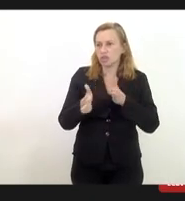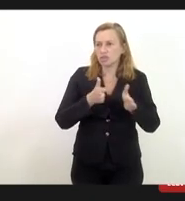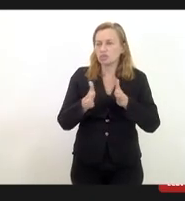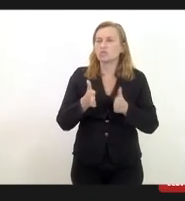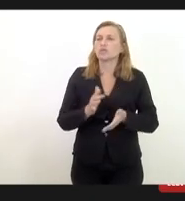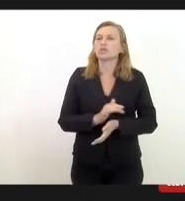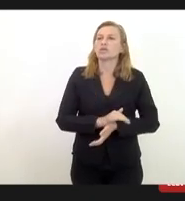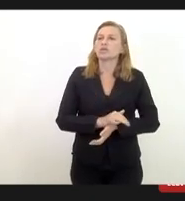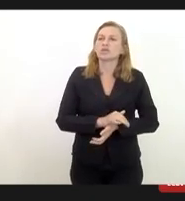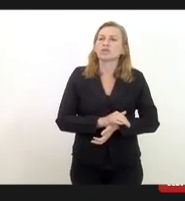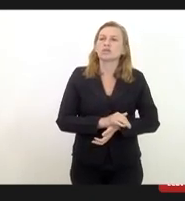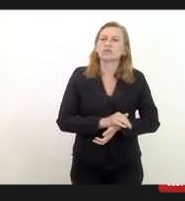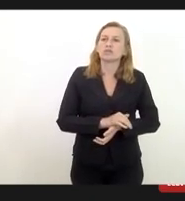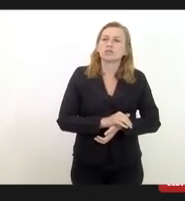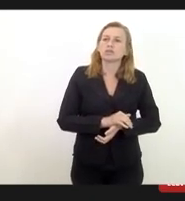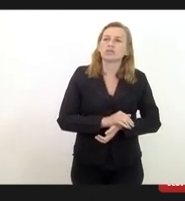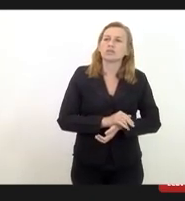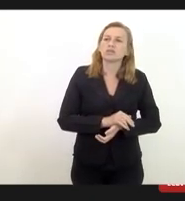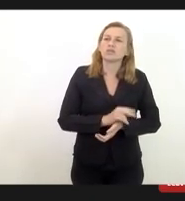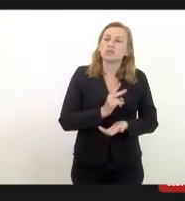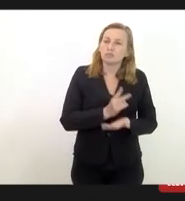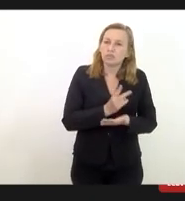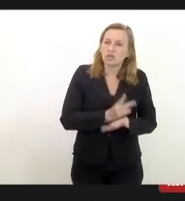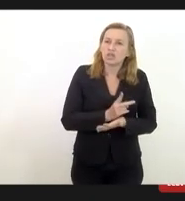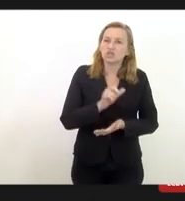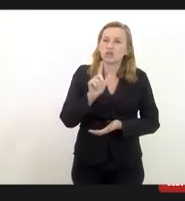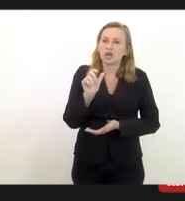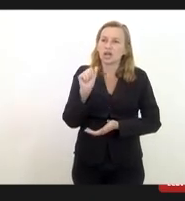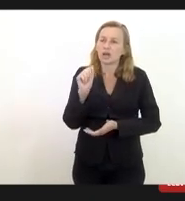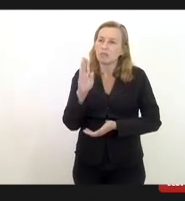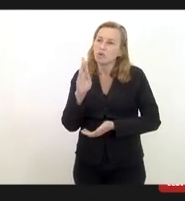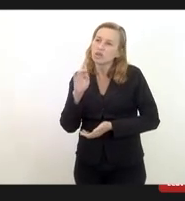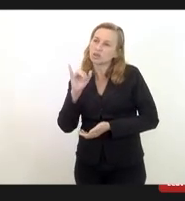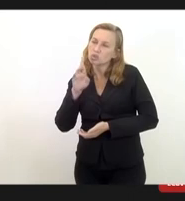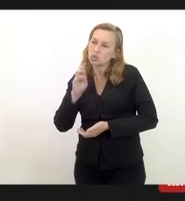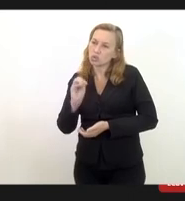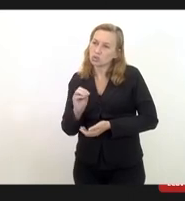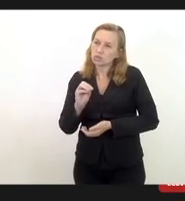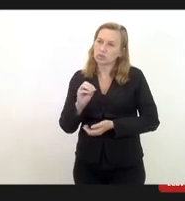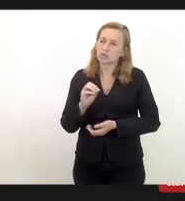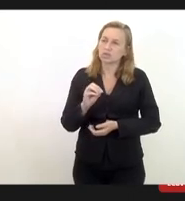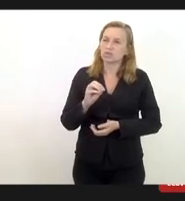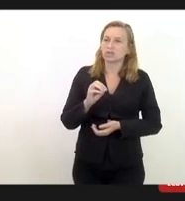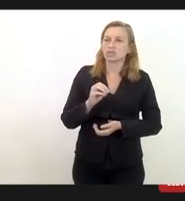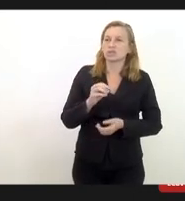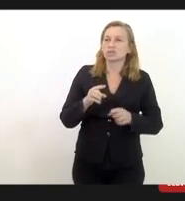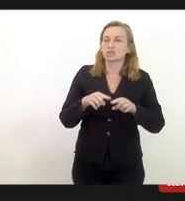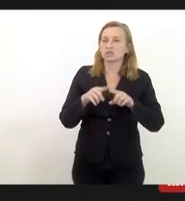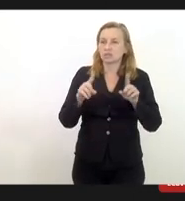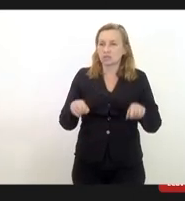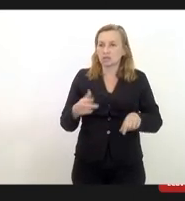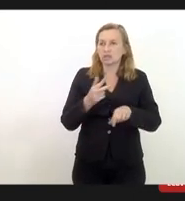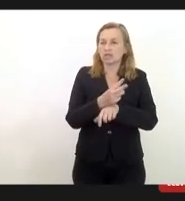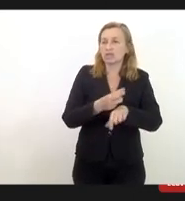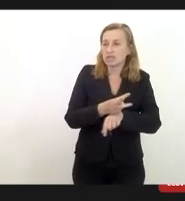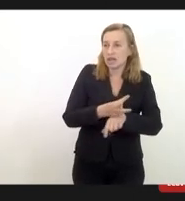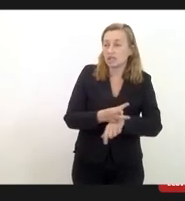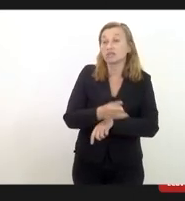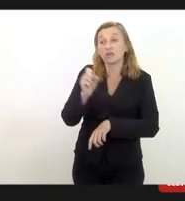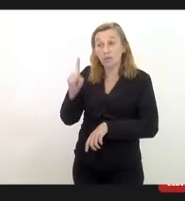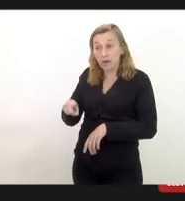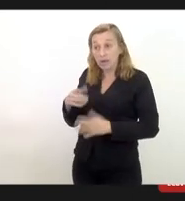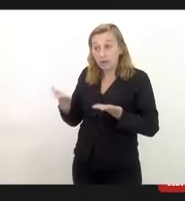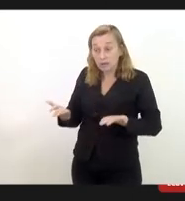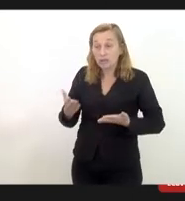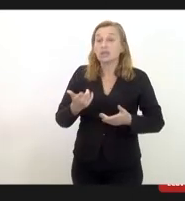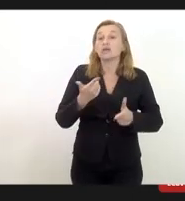baciloscopia, mesmo que seja num laboratório terceirizado. Tá? Então, é isso. Mas